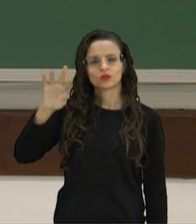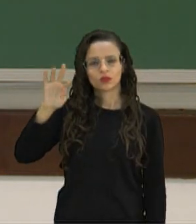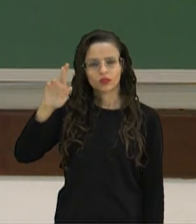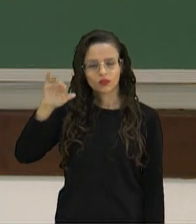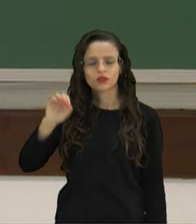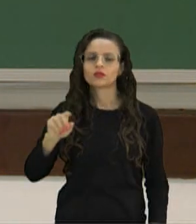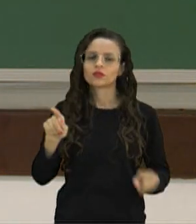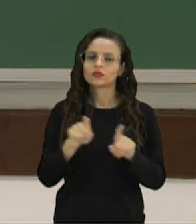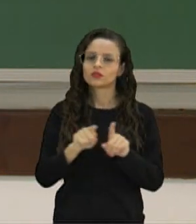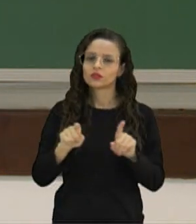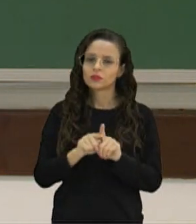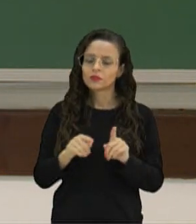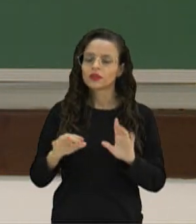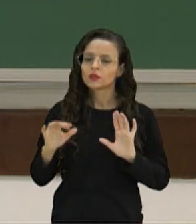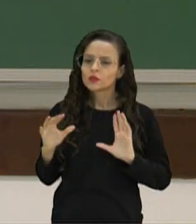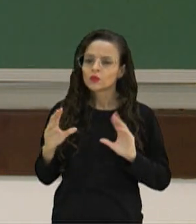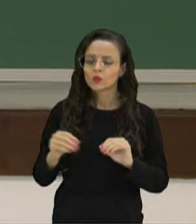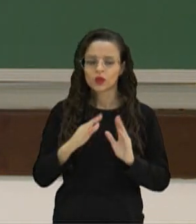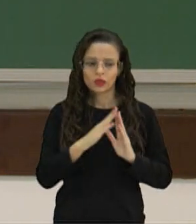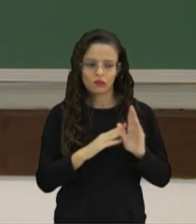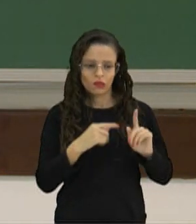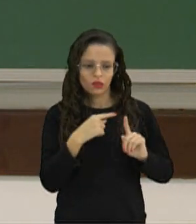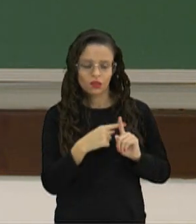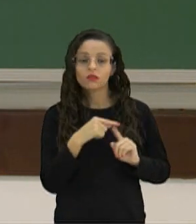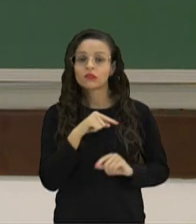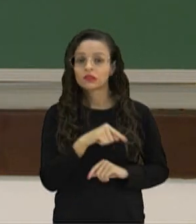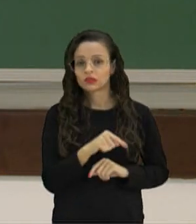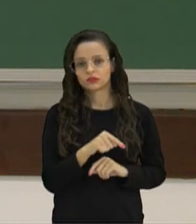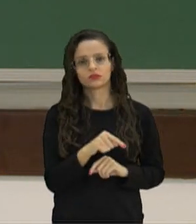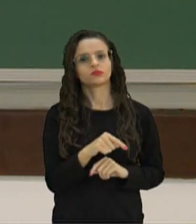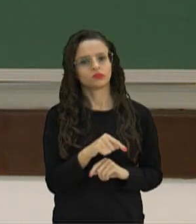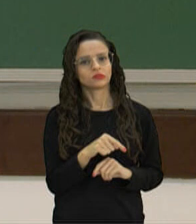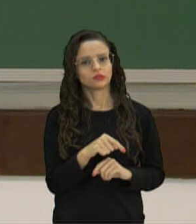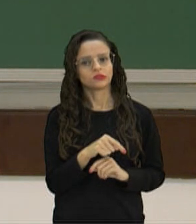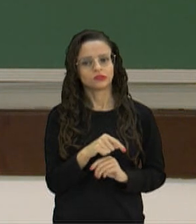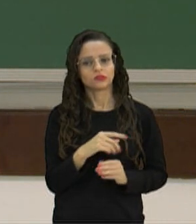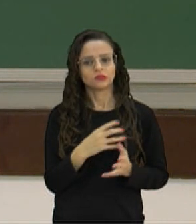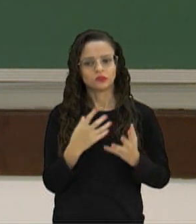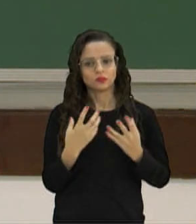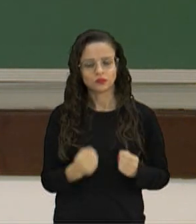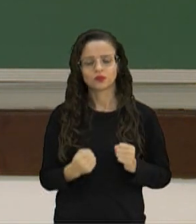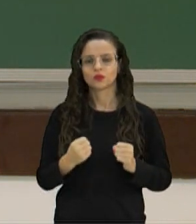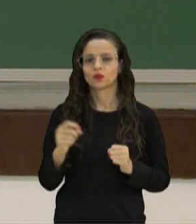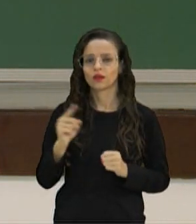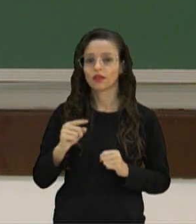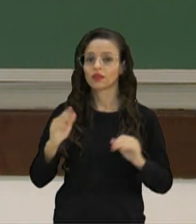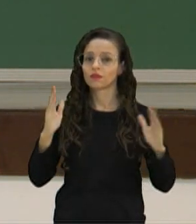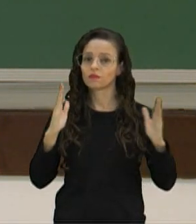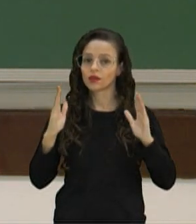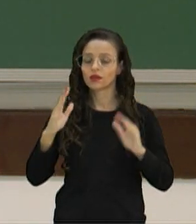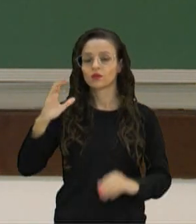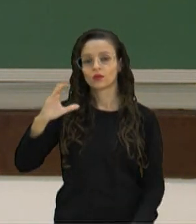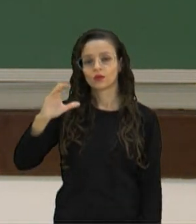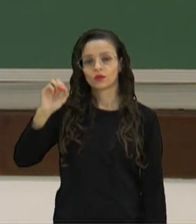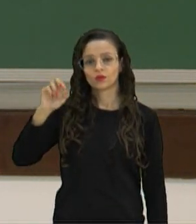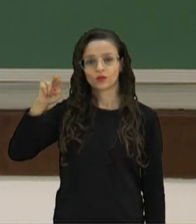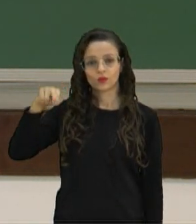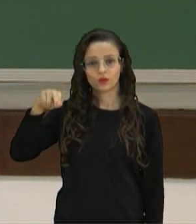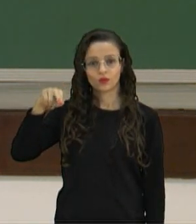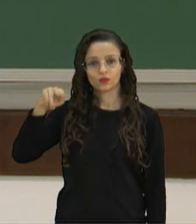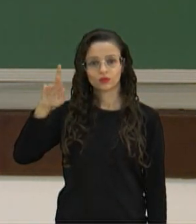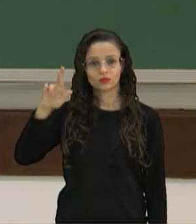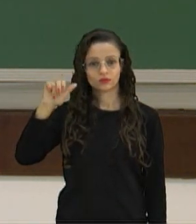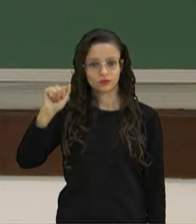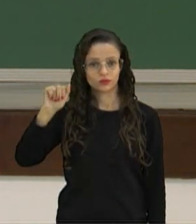protestantismo, e a Igreja reagiu isso de um modo bastante severo, que foi o período conhecido como Contra-Reforma. É